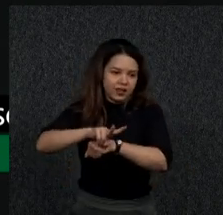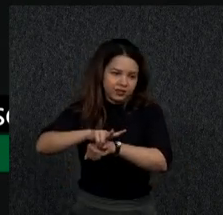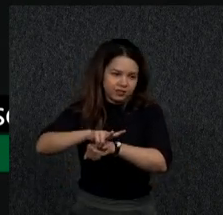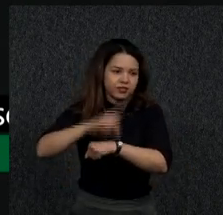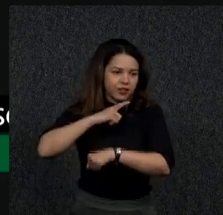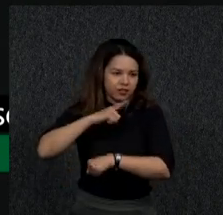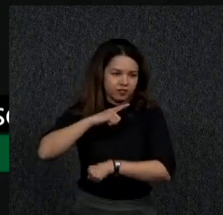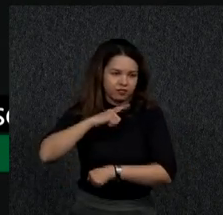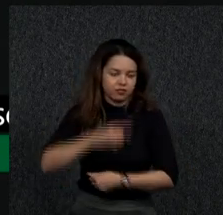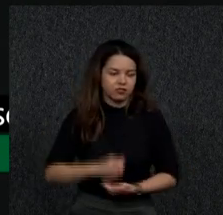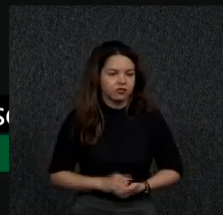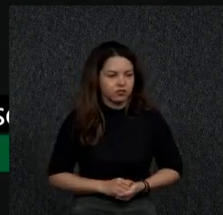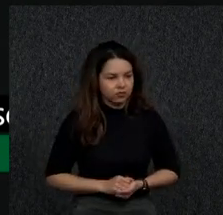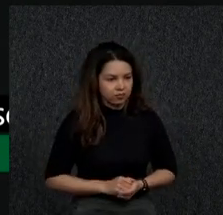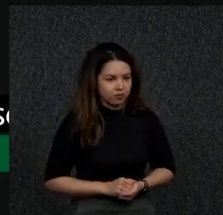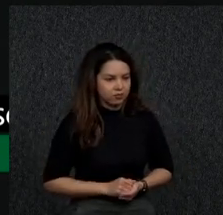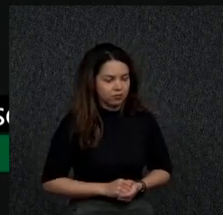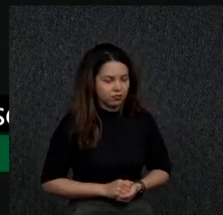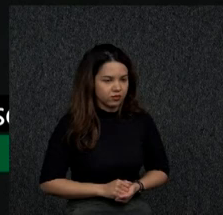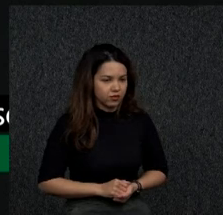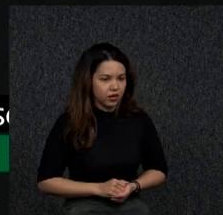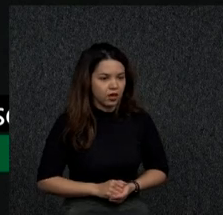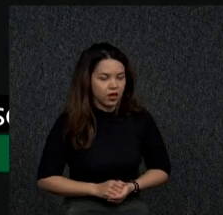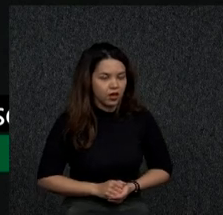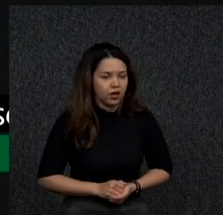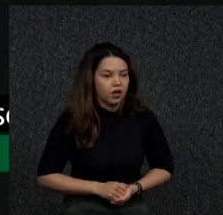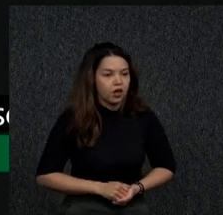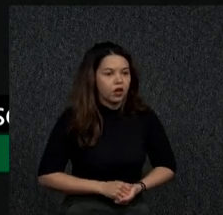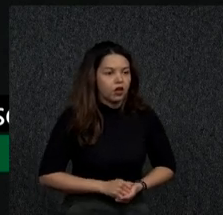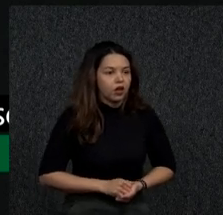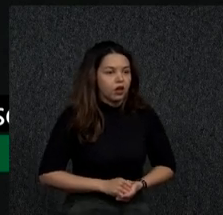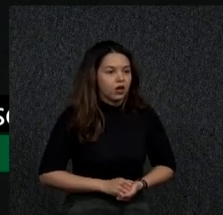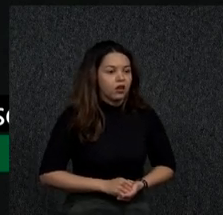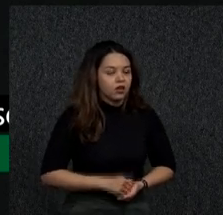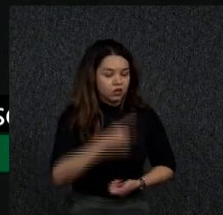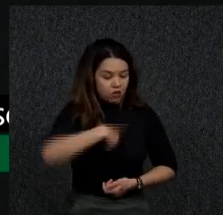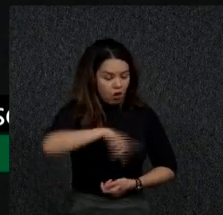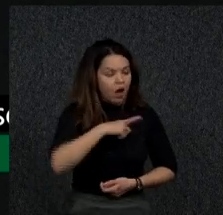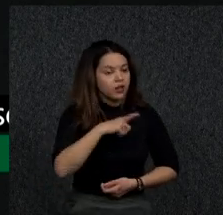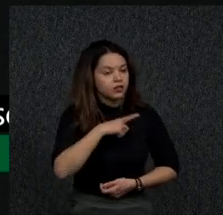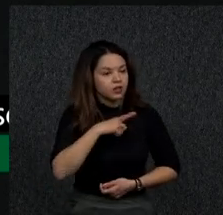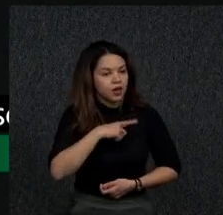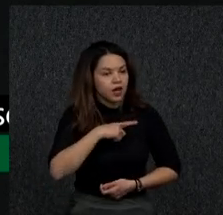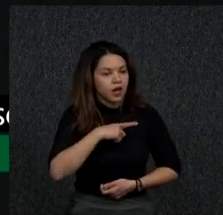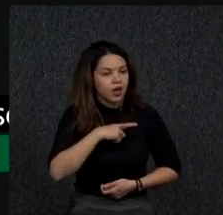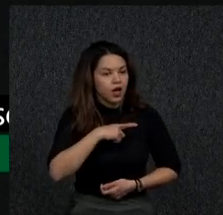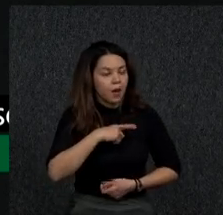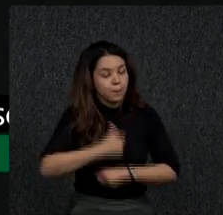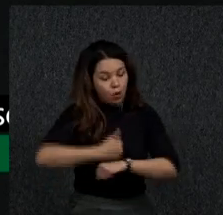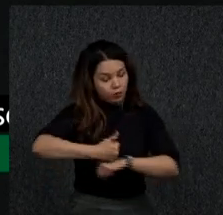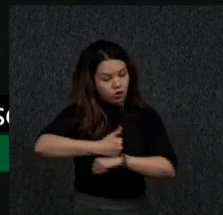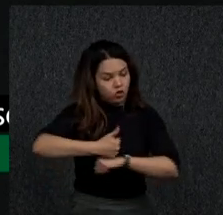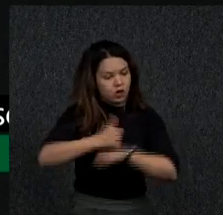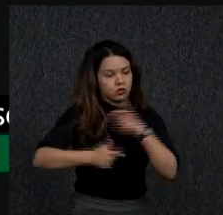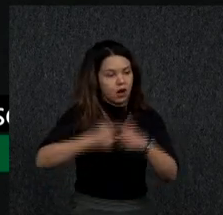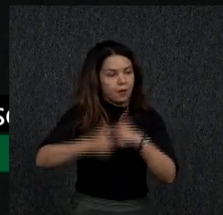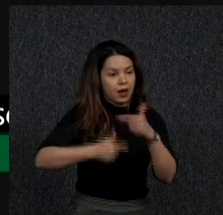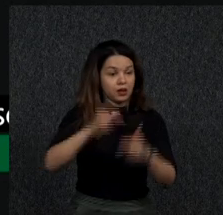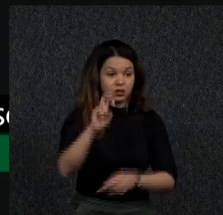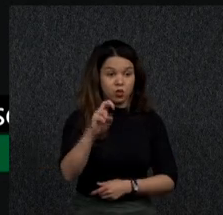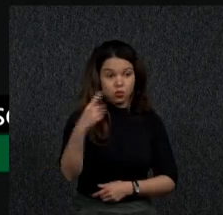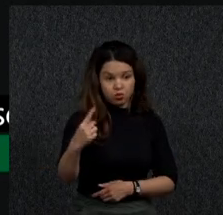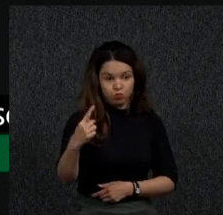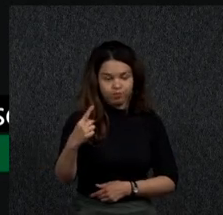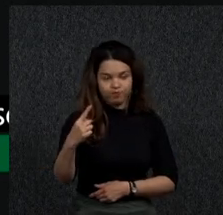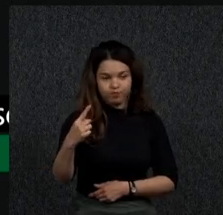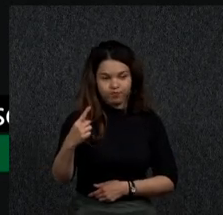terapeutas, psicólogo, fonoaudiólogo, nutricionista, enfermeiro, fisioterapeuta, professores de educação física